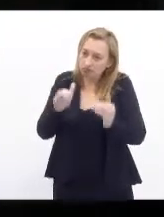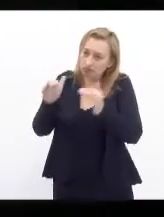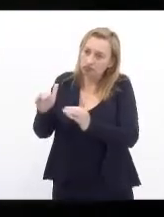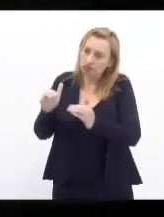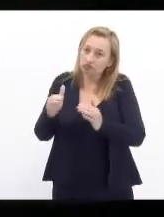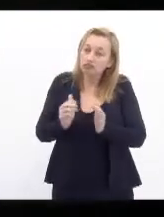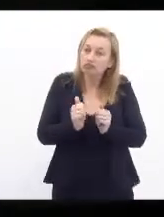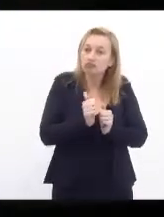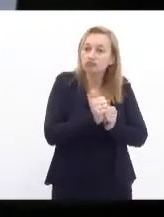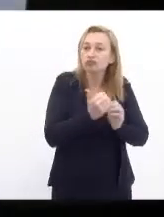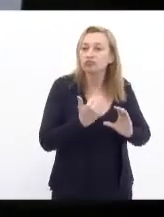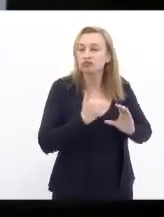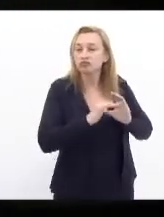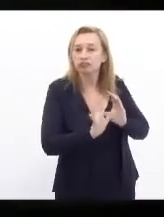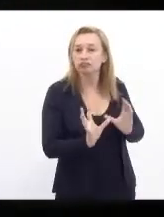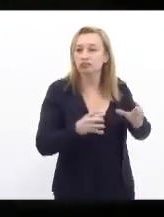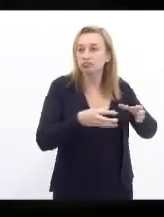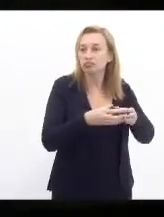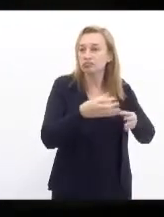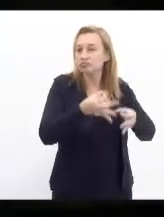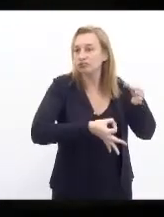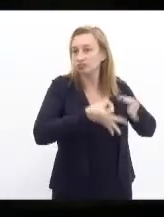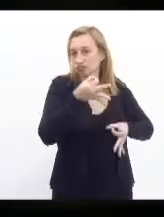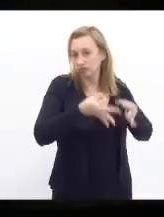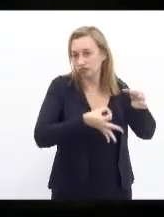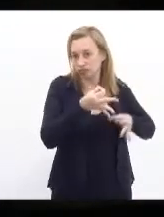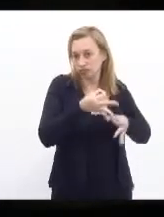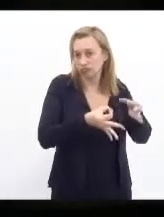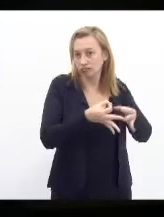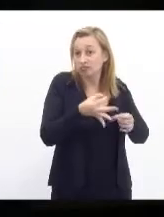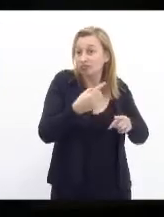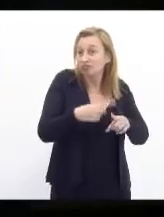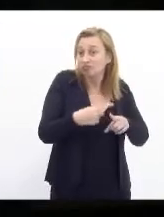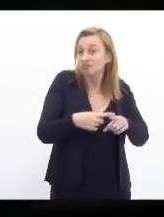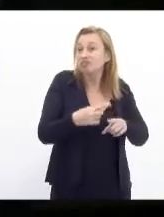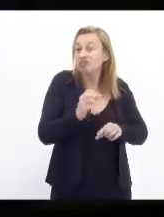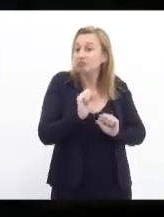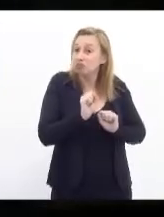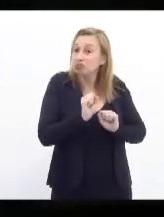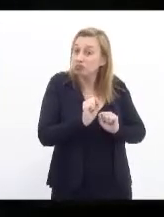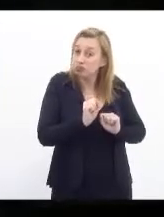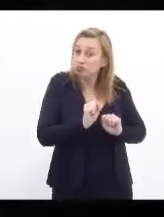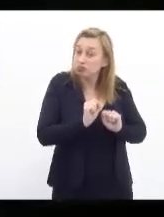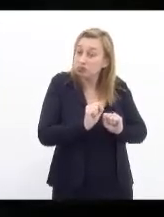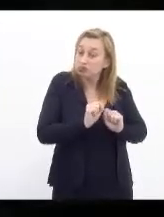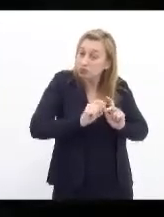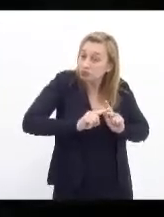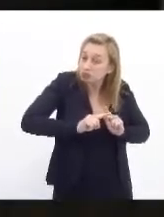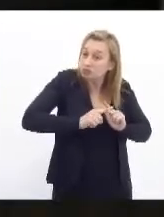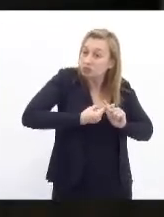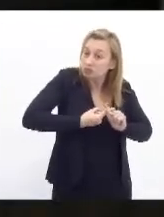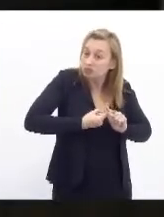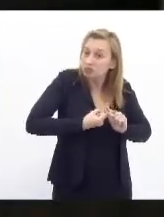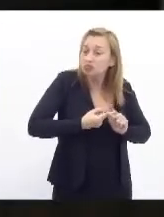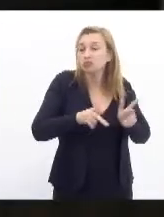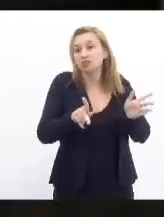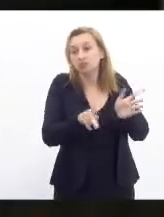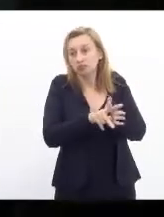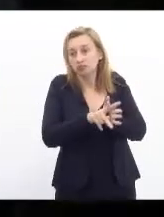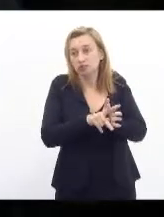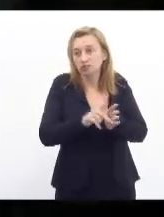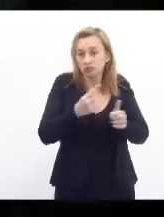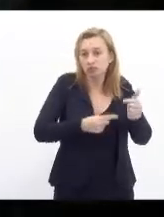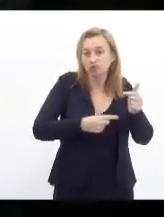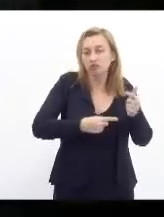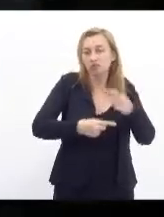encaminhar para a Comissão de Constituição e Justiça, porque tem condições, alterando okay. O projeto original, de superar